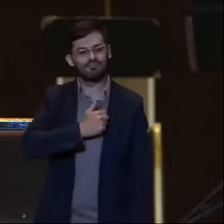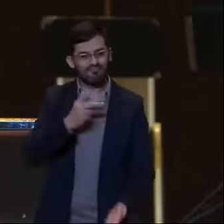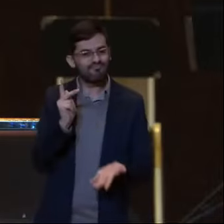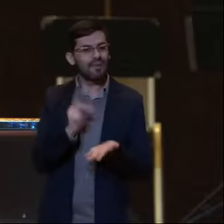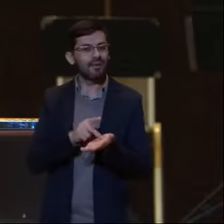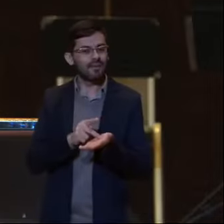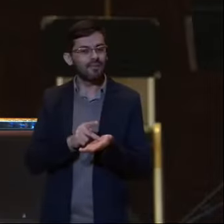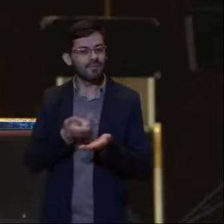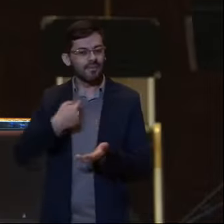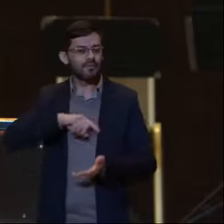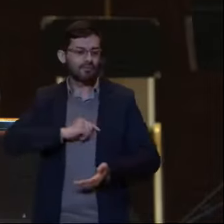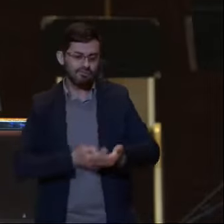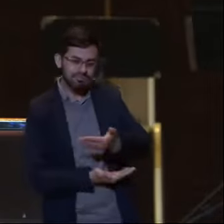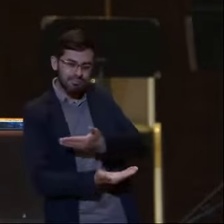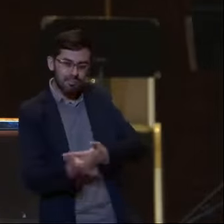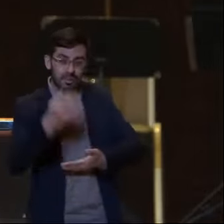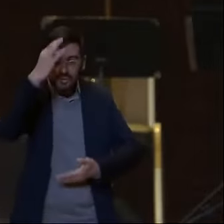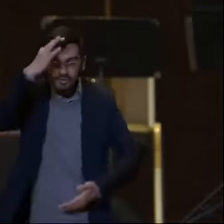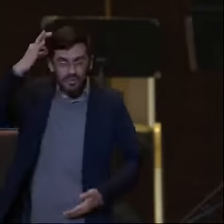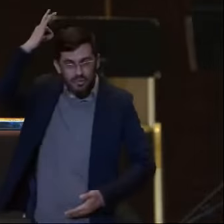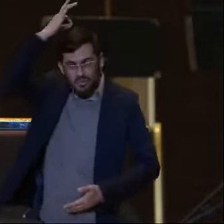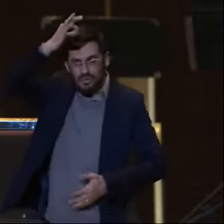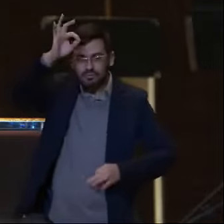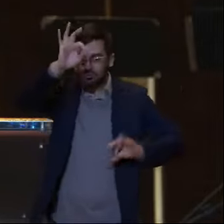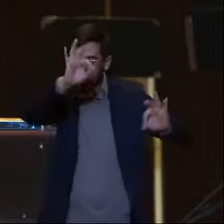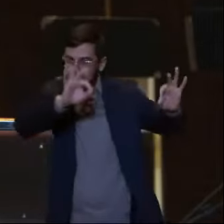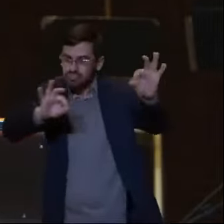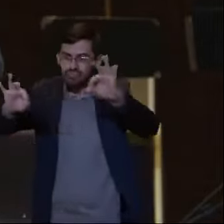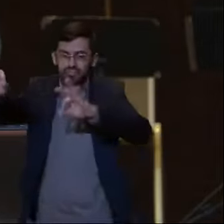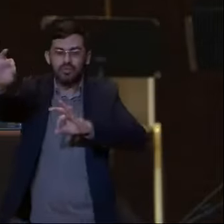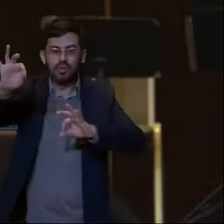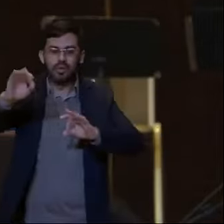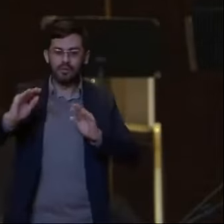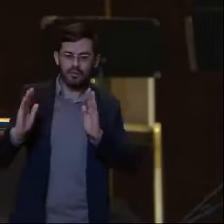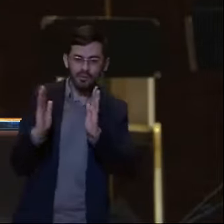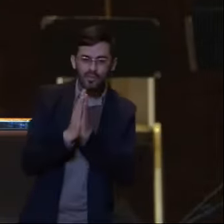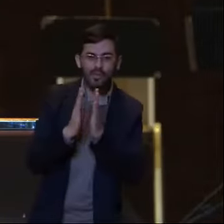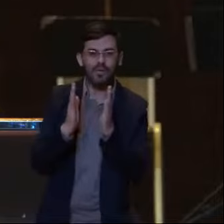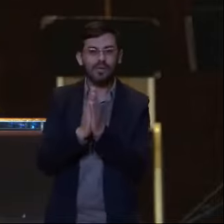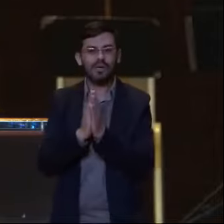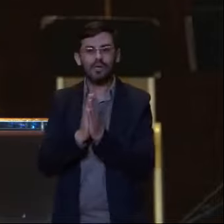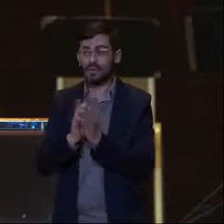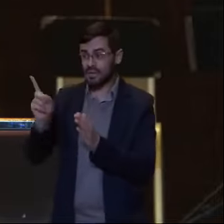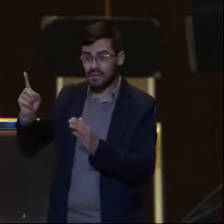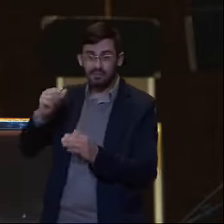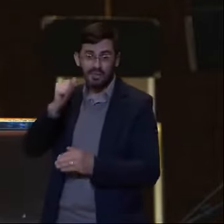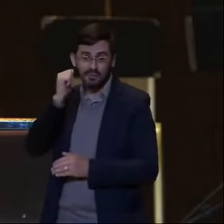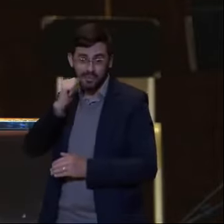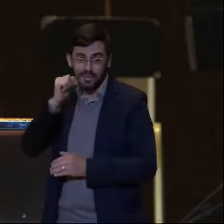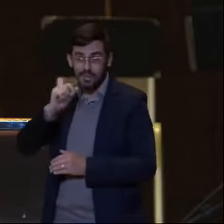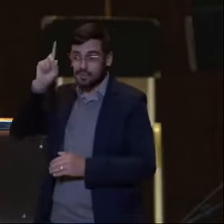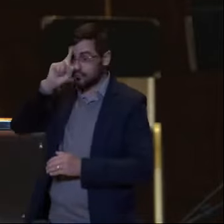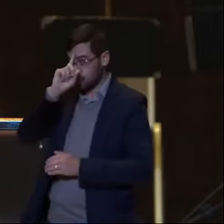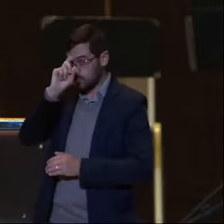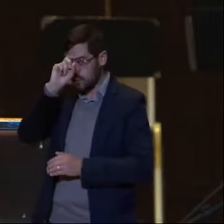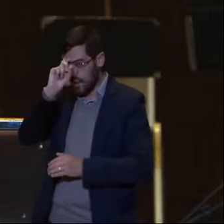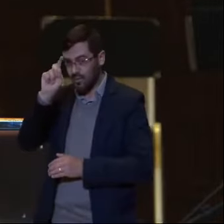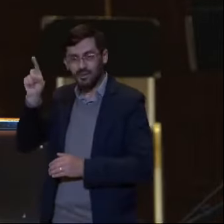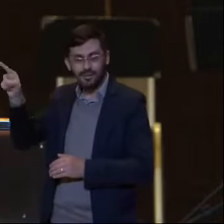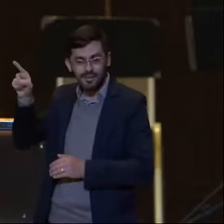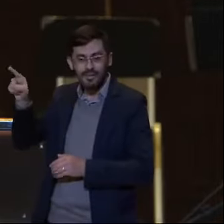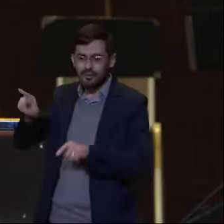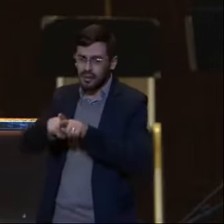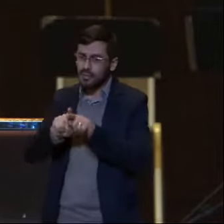essa ação do Espírito Santo no nosso meio, orando aqui pela Aurora, e a igreja se juntando e orando